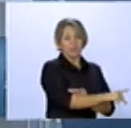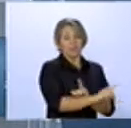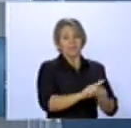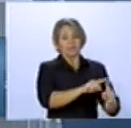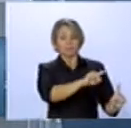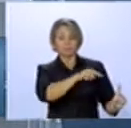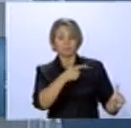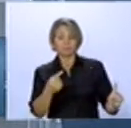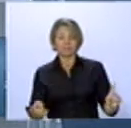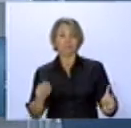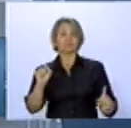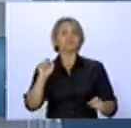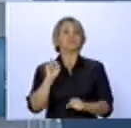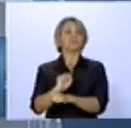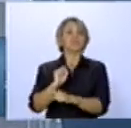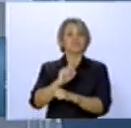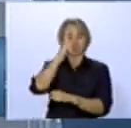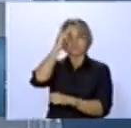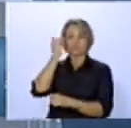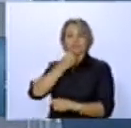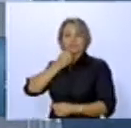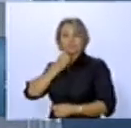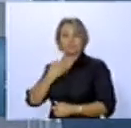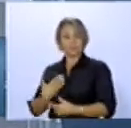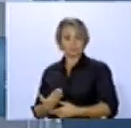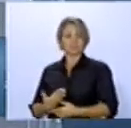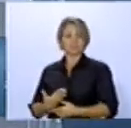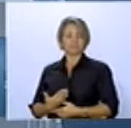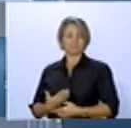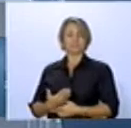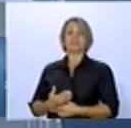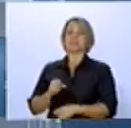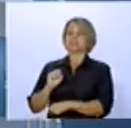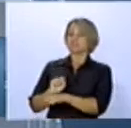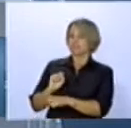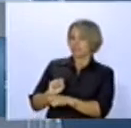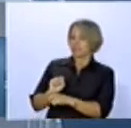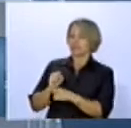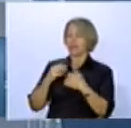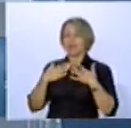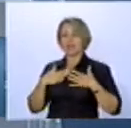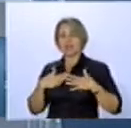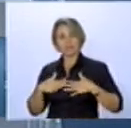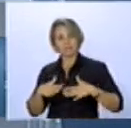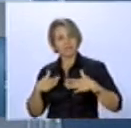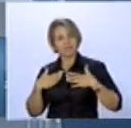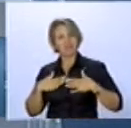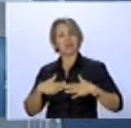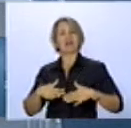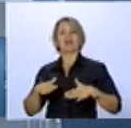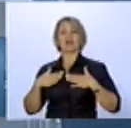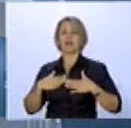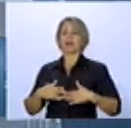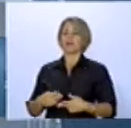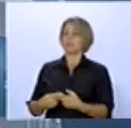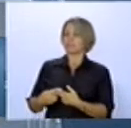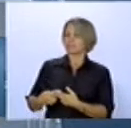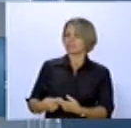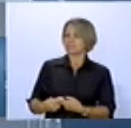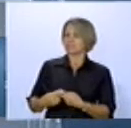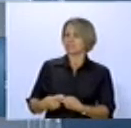outro lado o que esperar dos homens de bens Devemos esperar mansidão a inércia a passividade